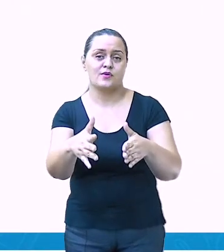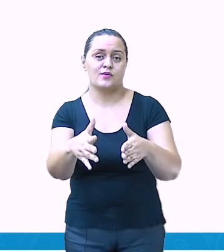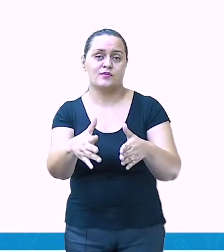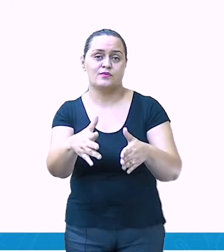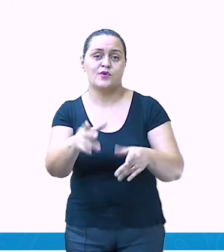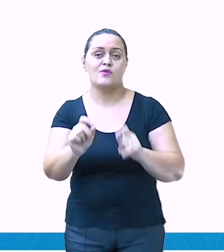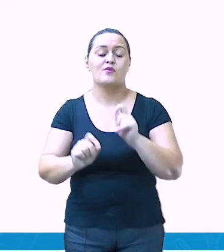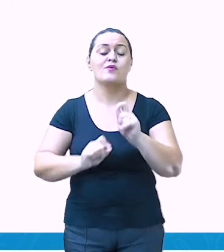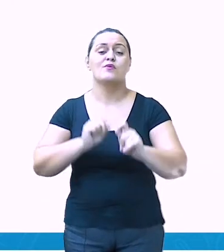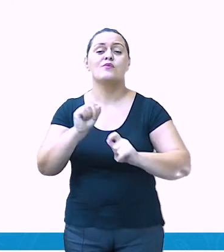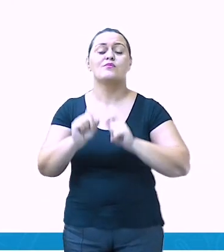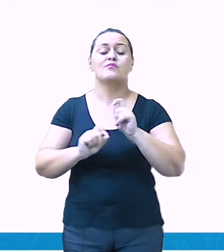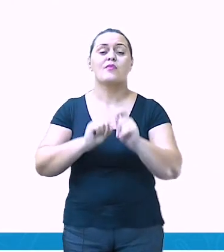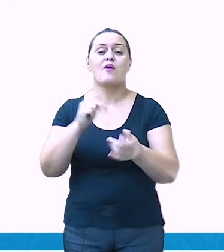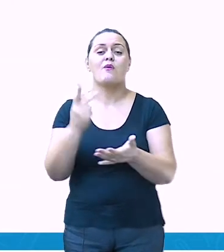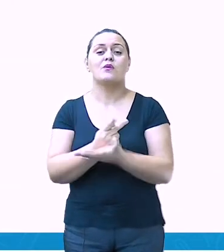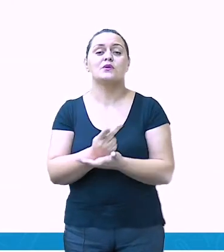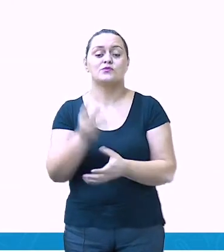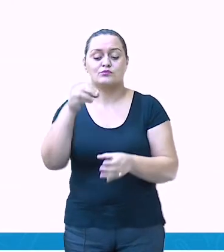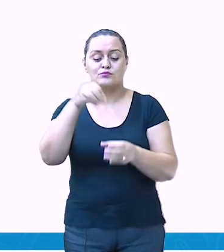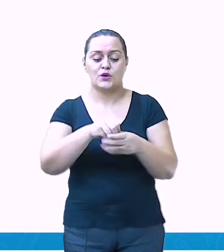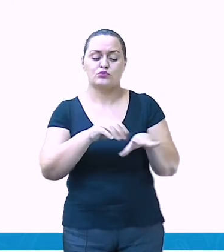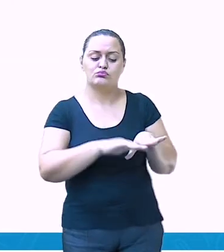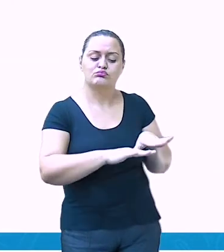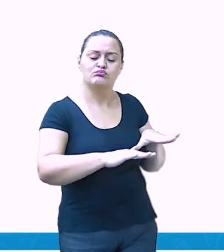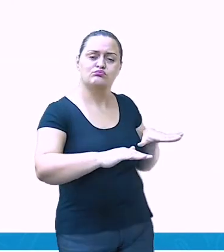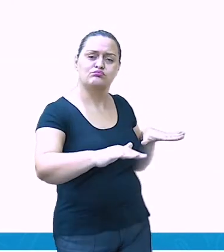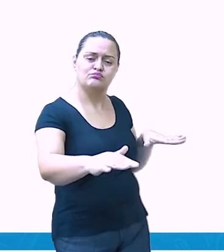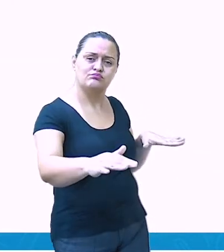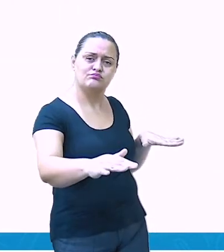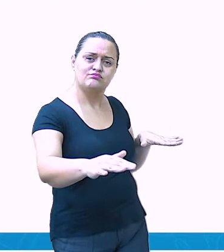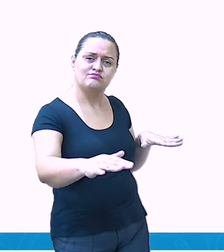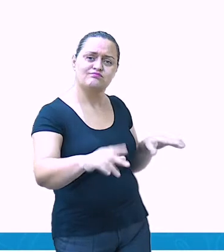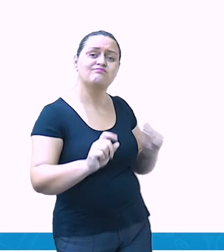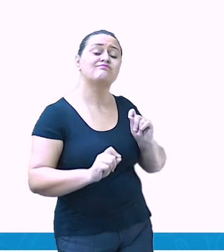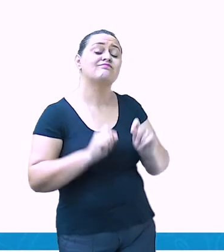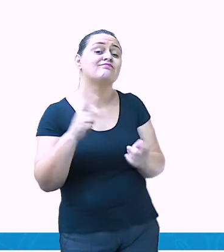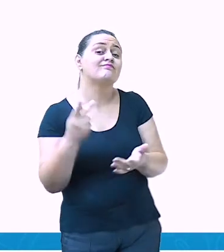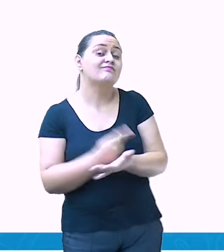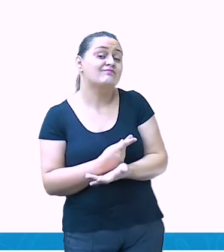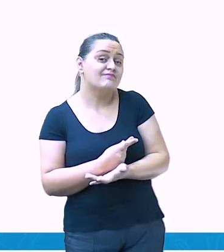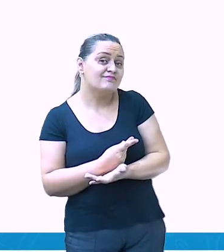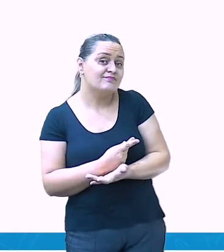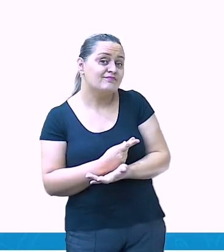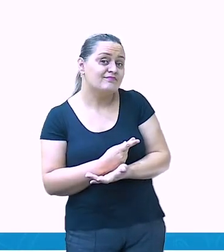do espaço externo desse rio. Então, eu acabo